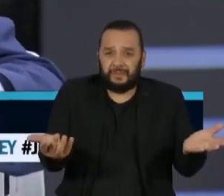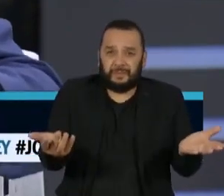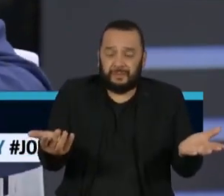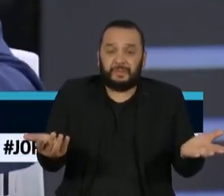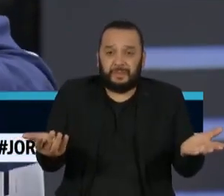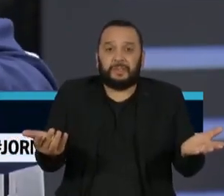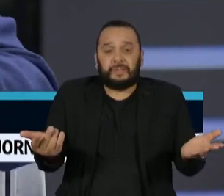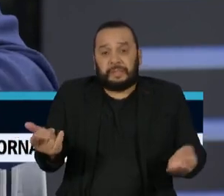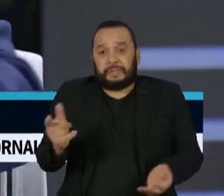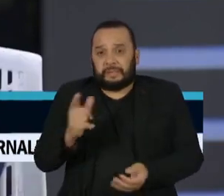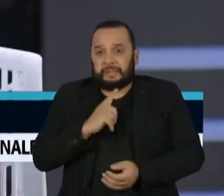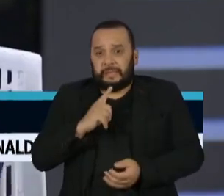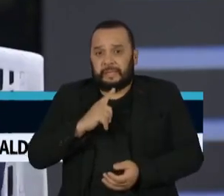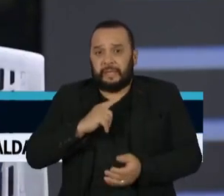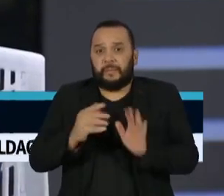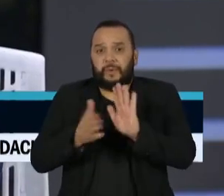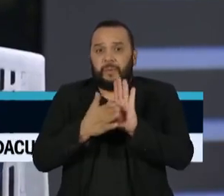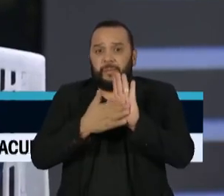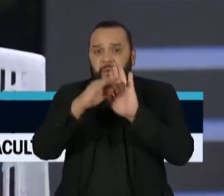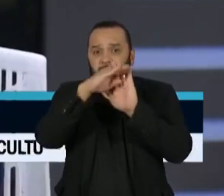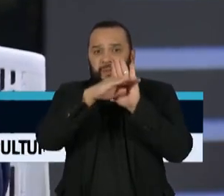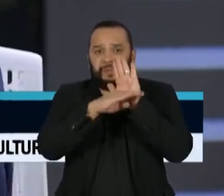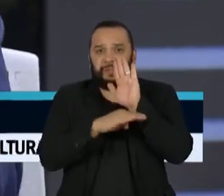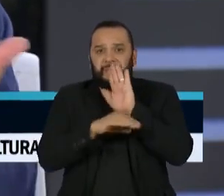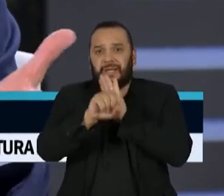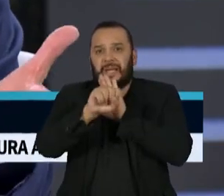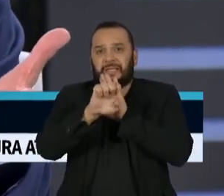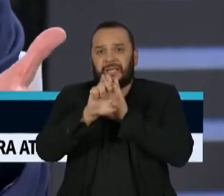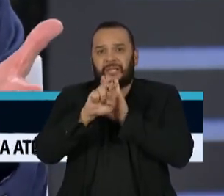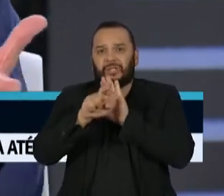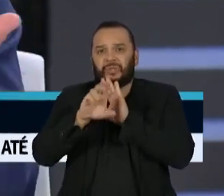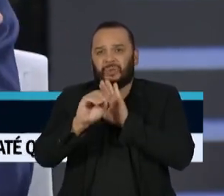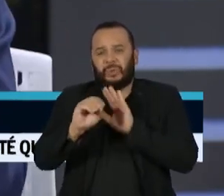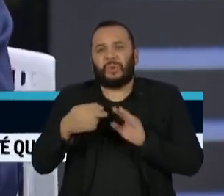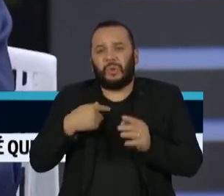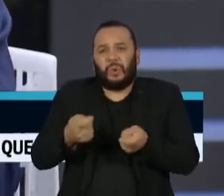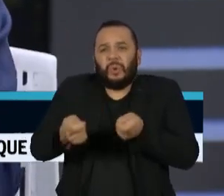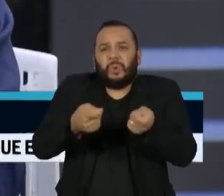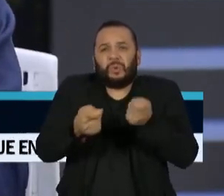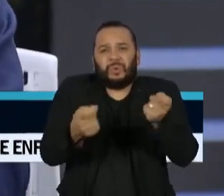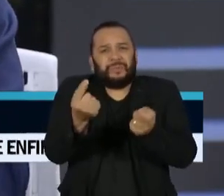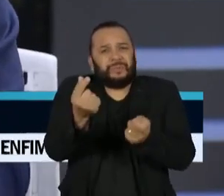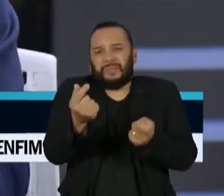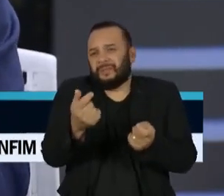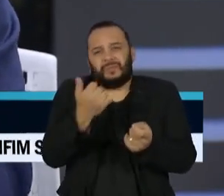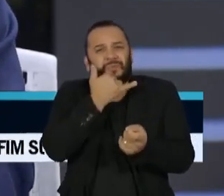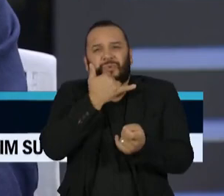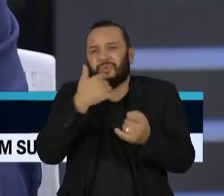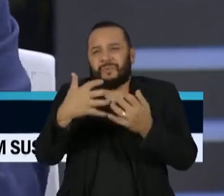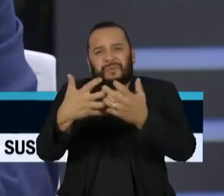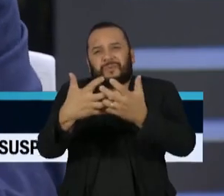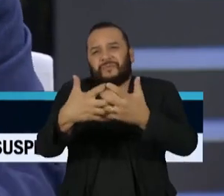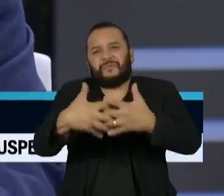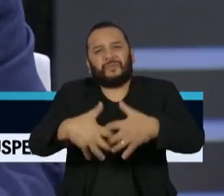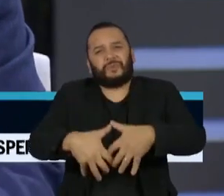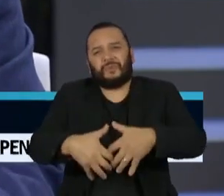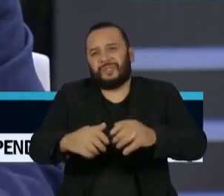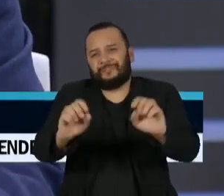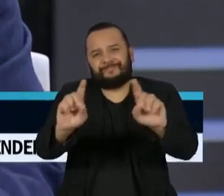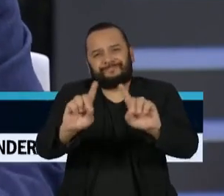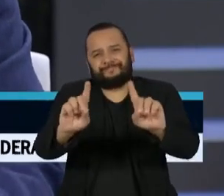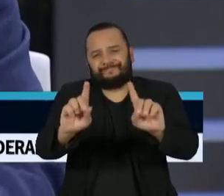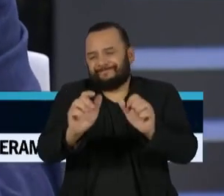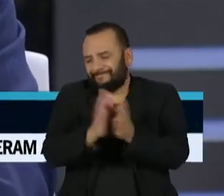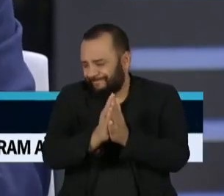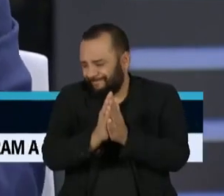das pérolas desse pacote é controle de preços que todo mundo sabe que não funciona. Então, realmente, a Argentina precisa fazer